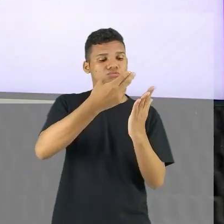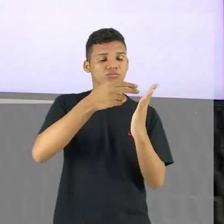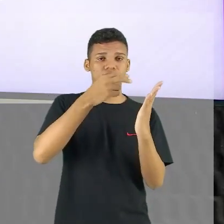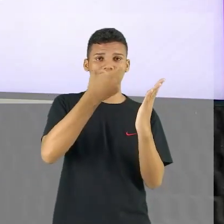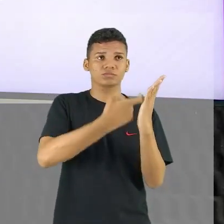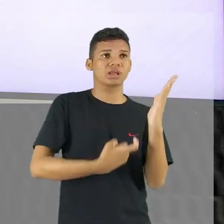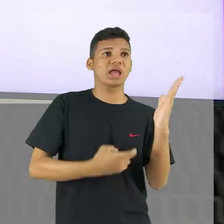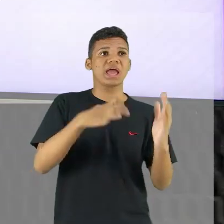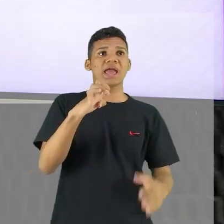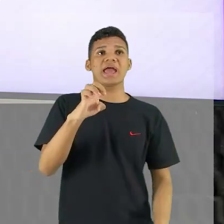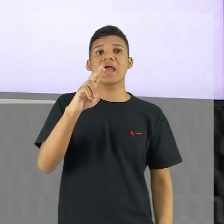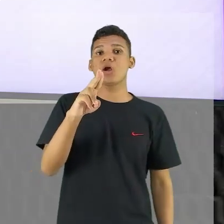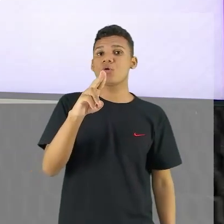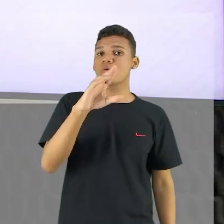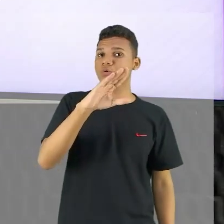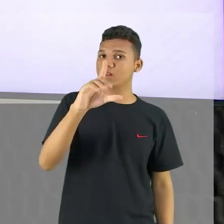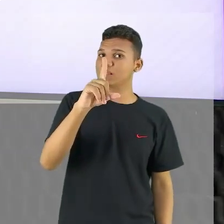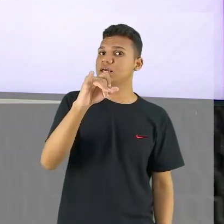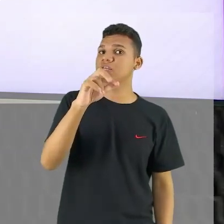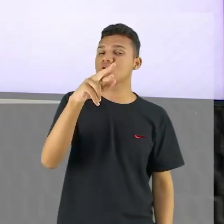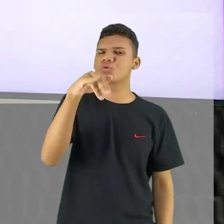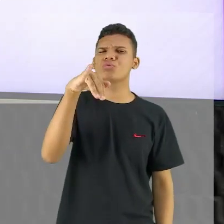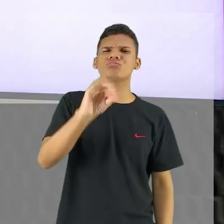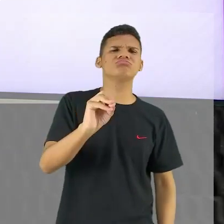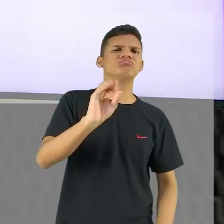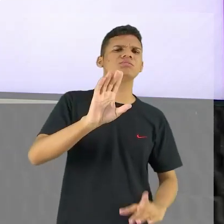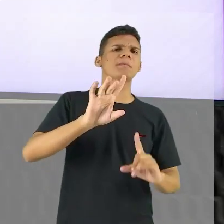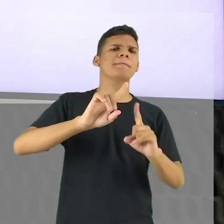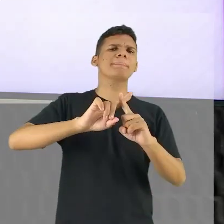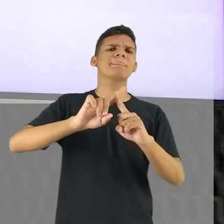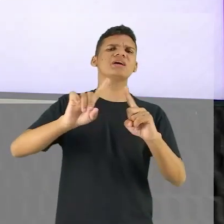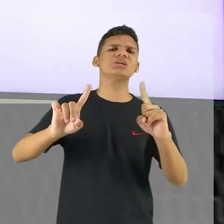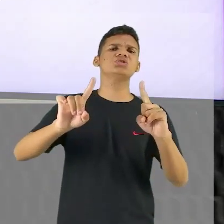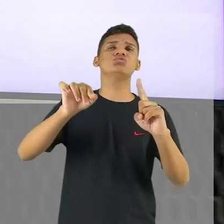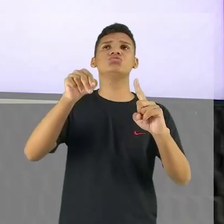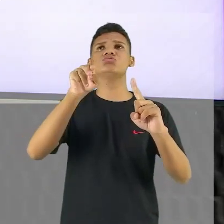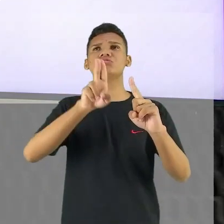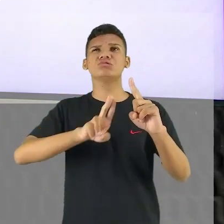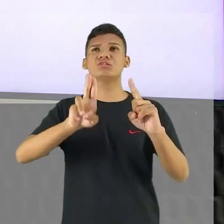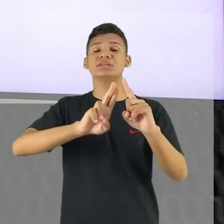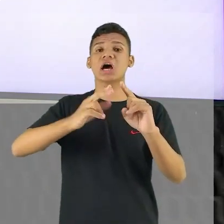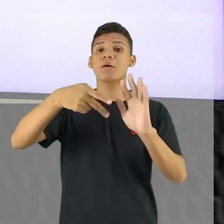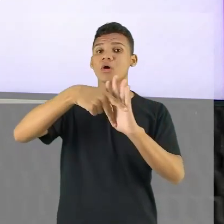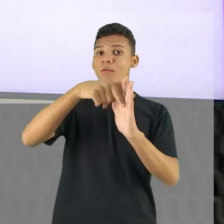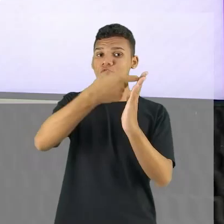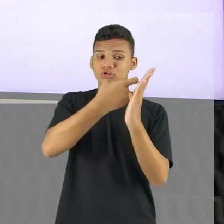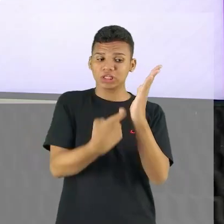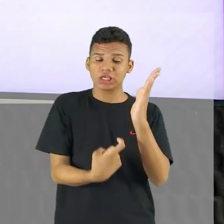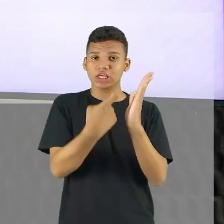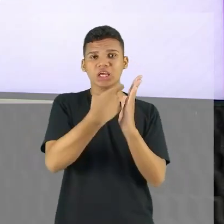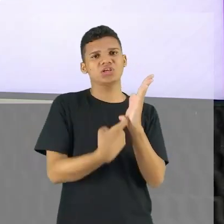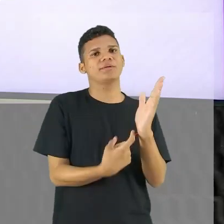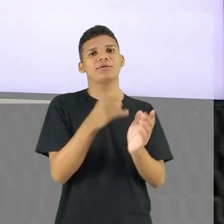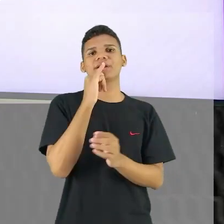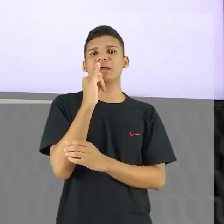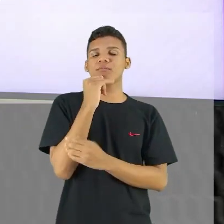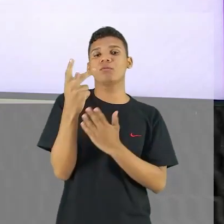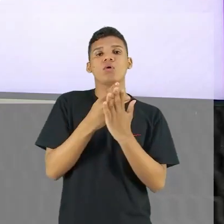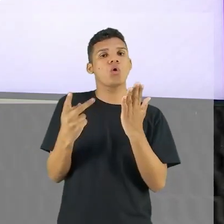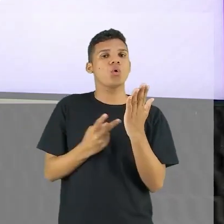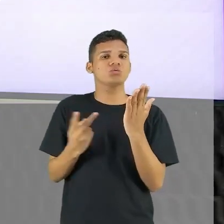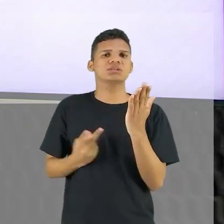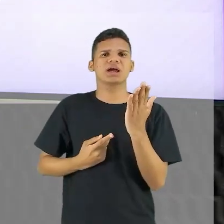eu lírico, olha o eu lírico de novo, é comum nesse tipo de gênero textual, em textos como poema,